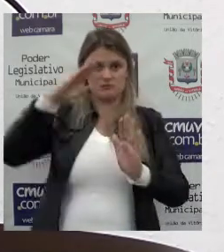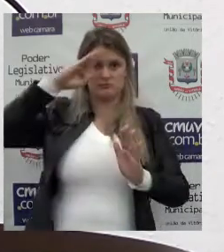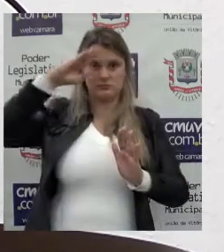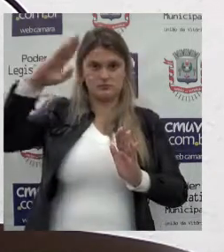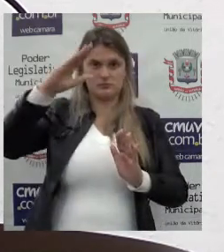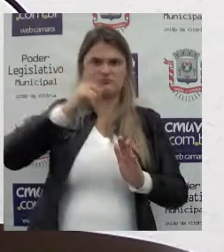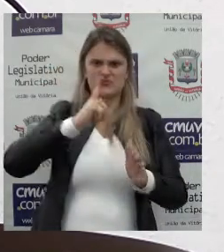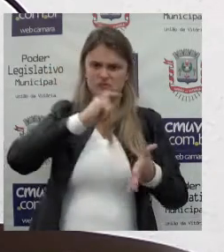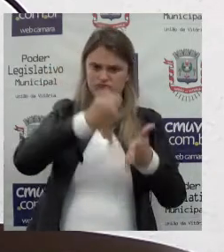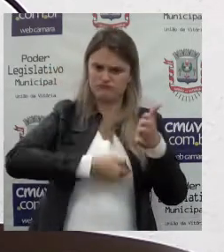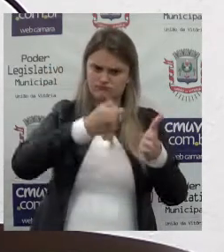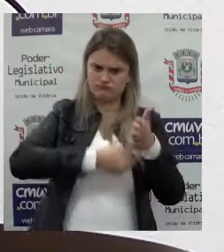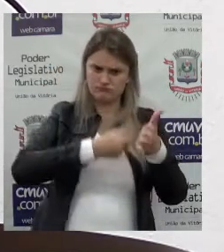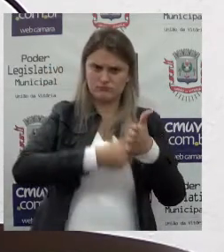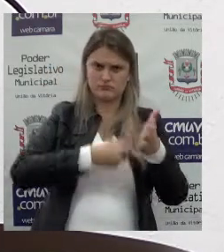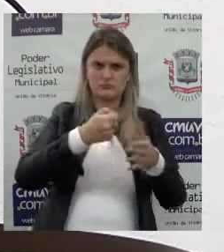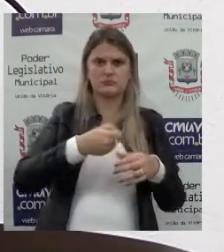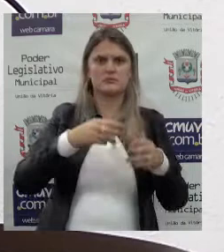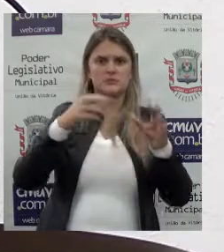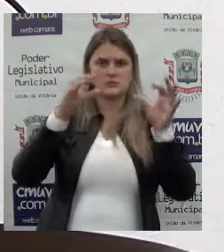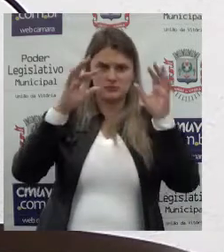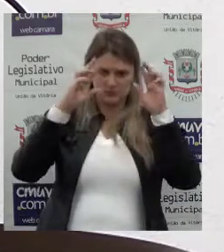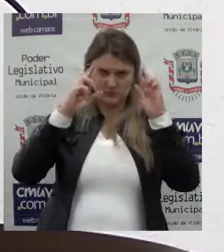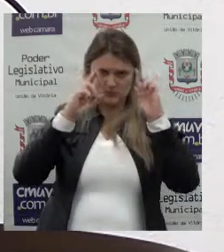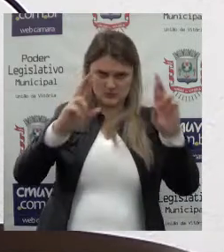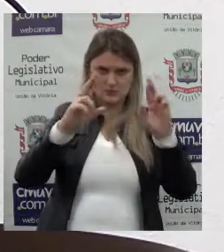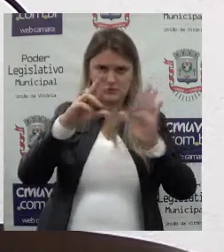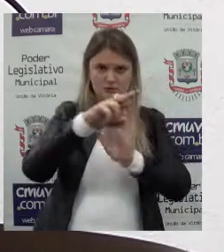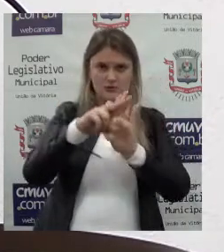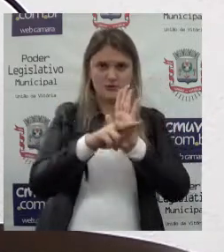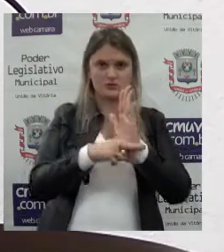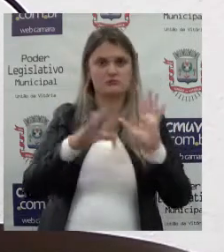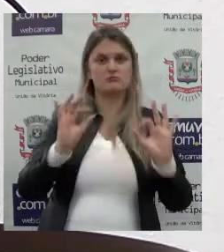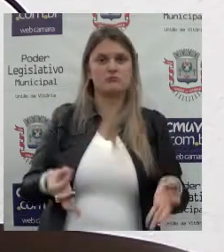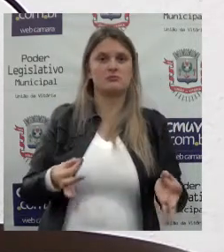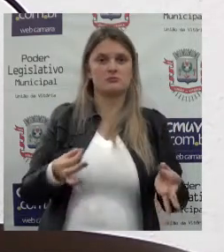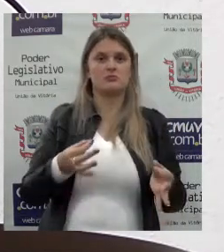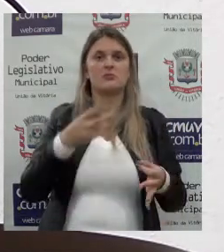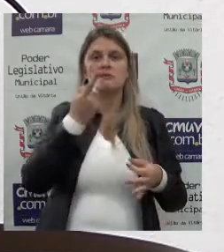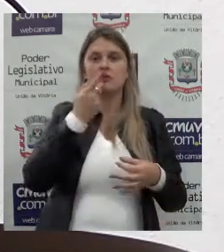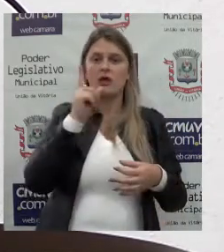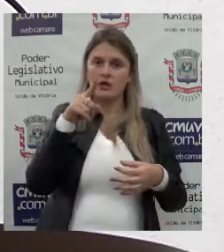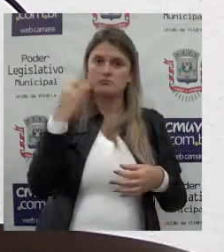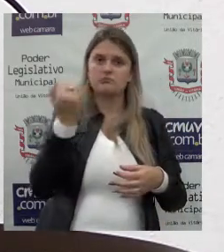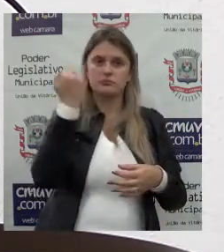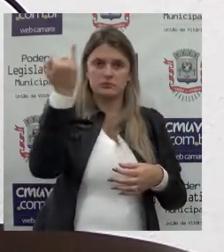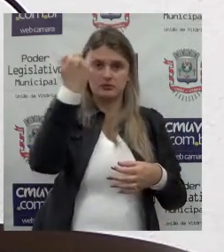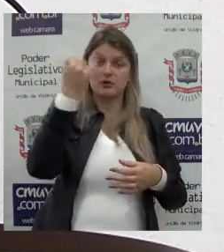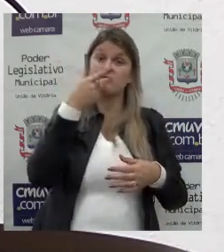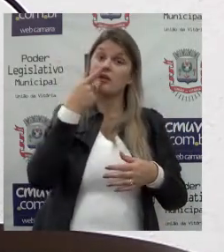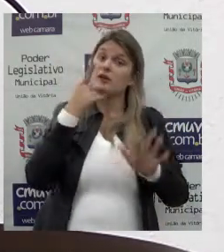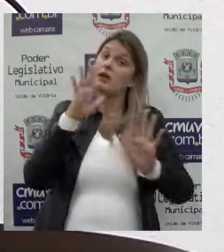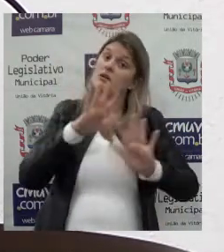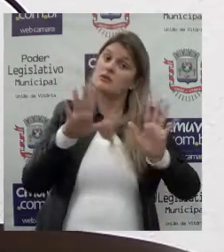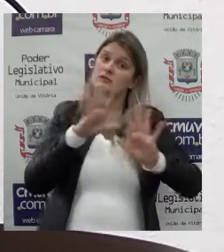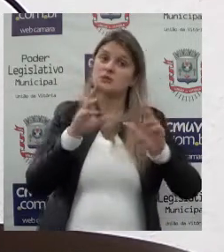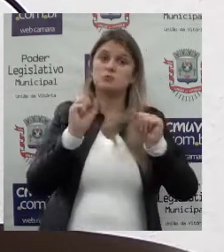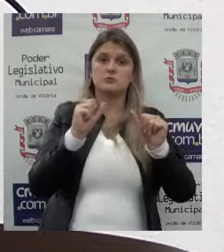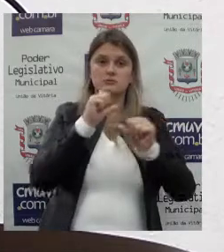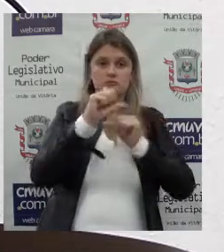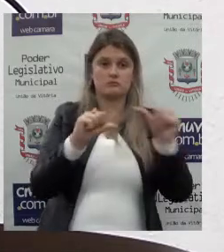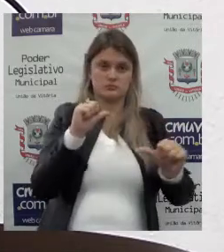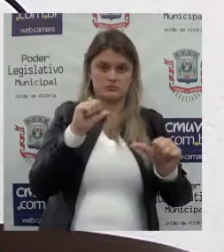Nós temos controles disciplinares muito mais severos que outras instituições policiais. Então isso para nós é